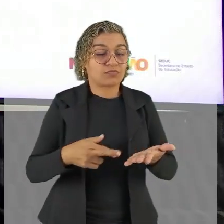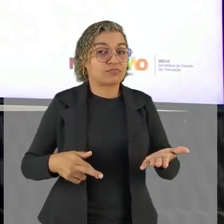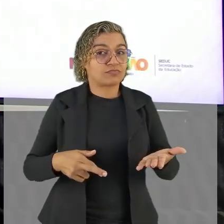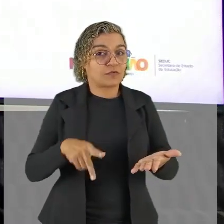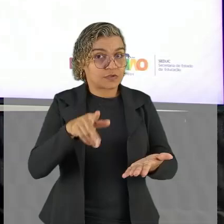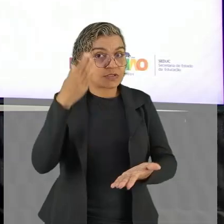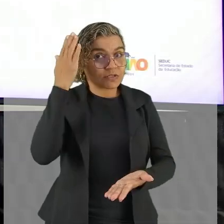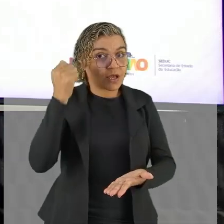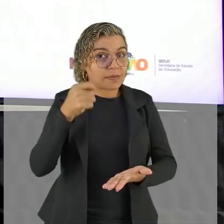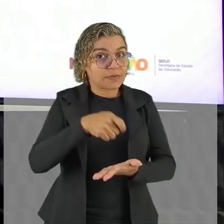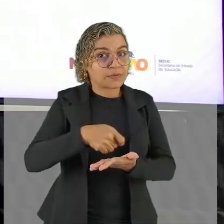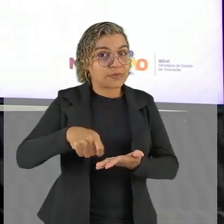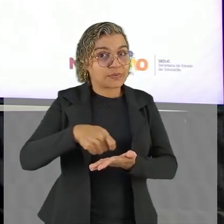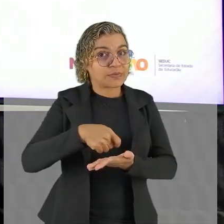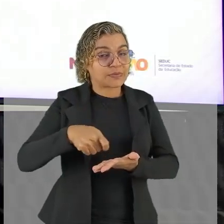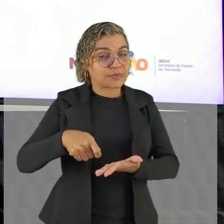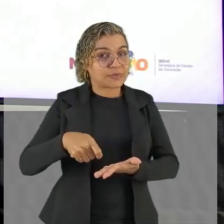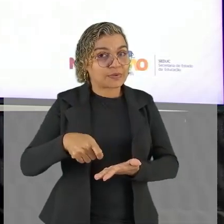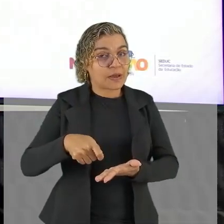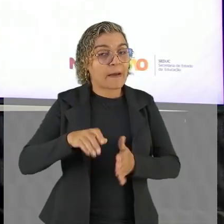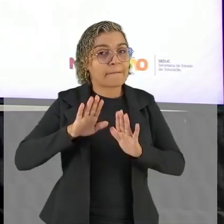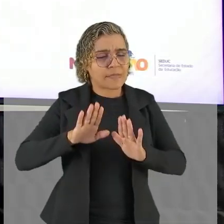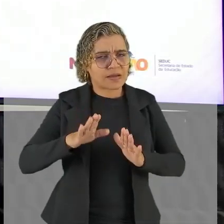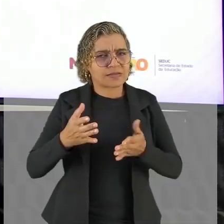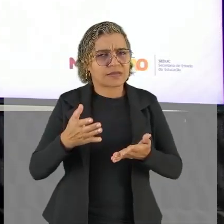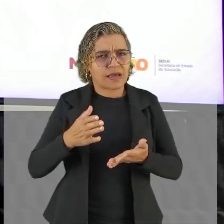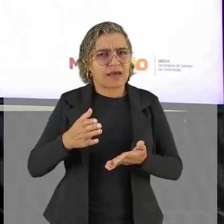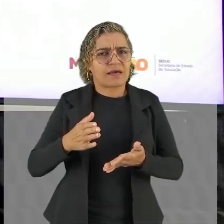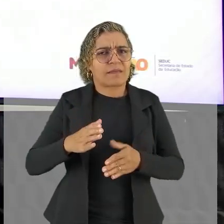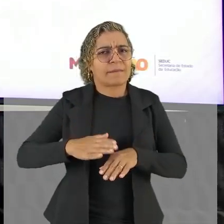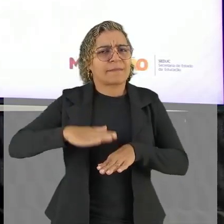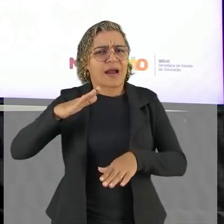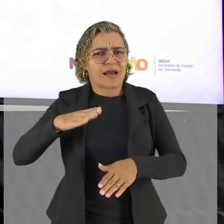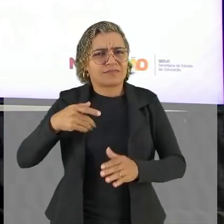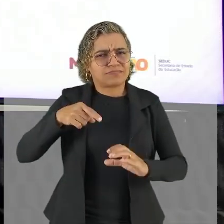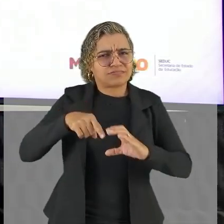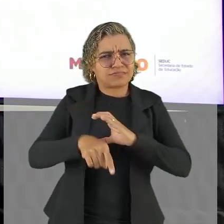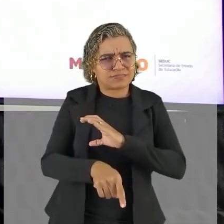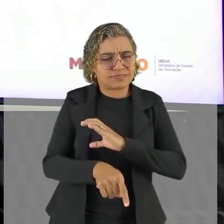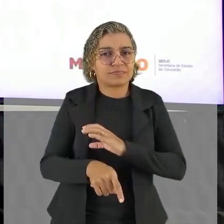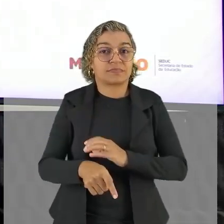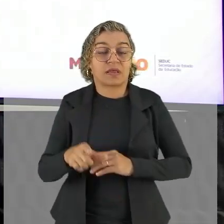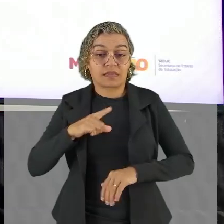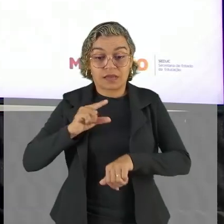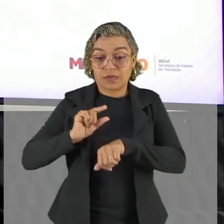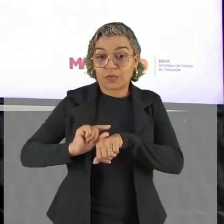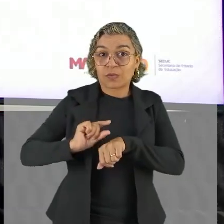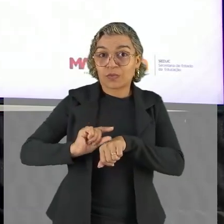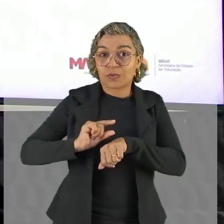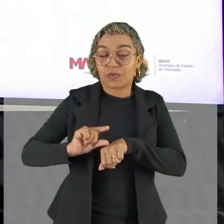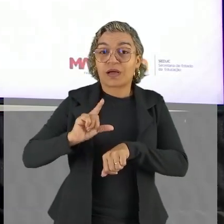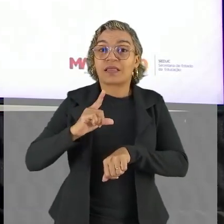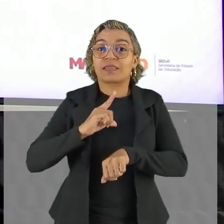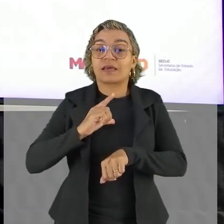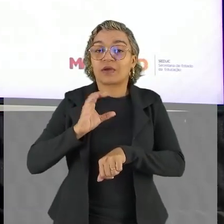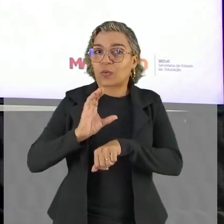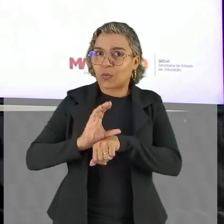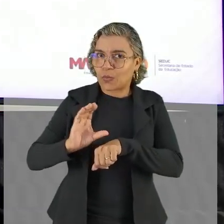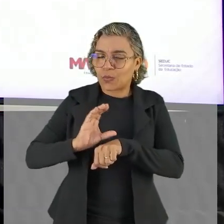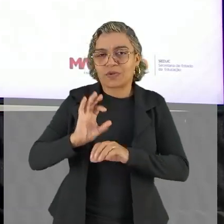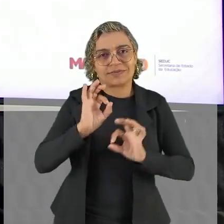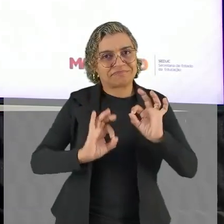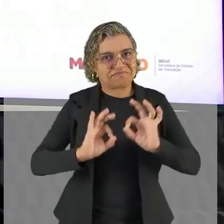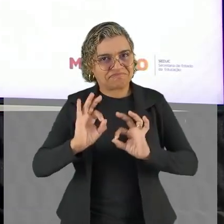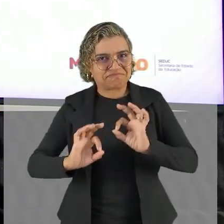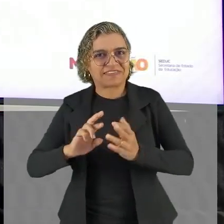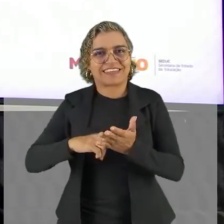sabe fazer redação? Com certeza. Mas quer se aprimorar? Dentro do nosso cursinho nós temos um curso preparatório